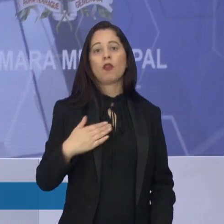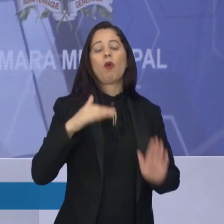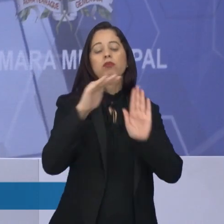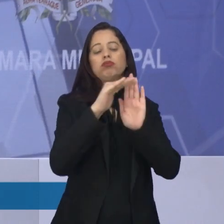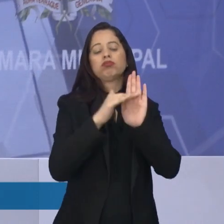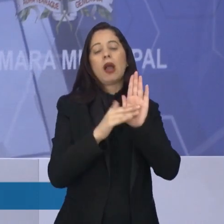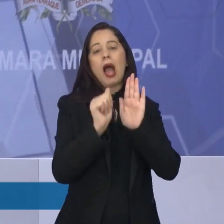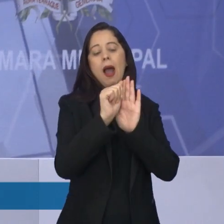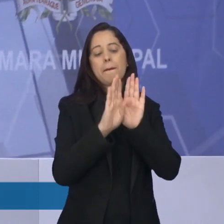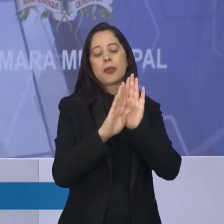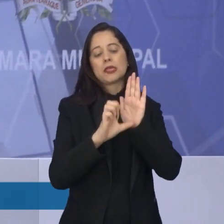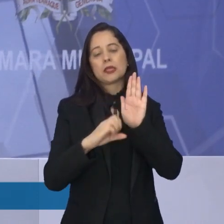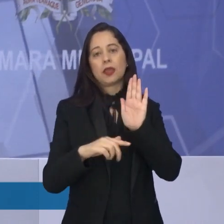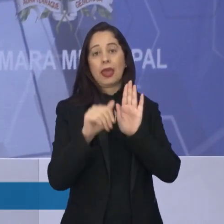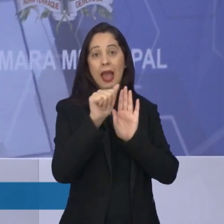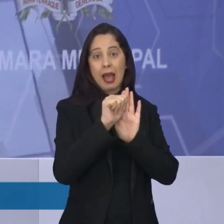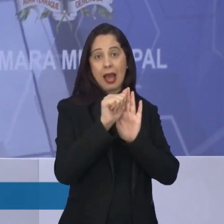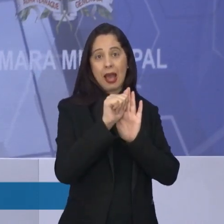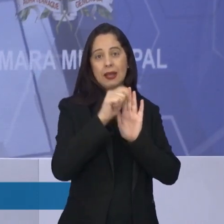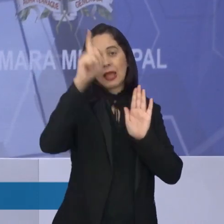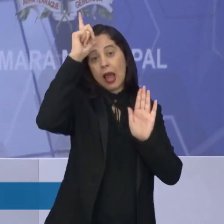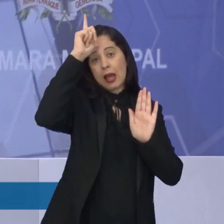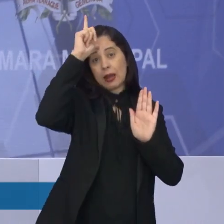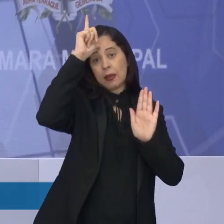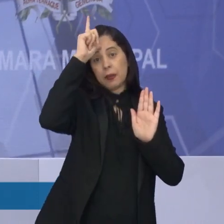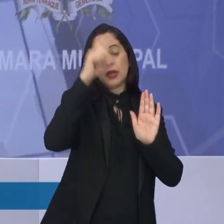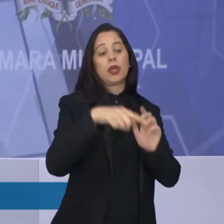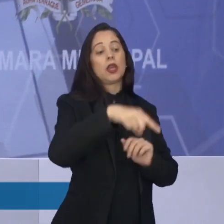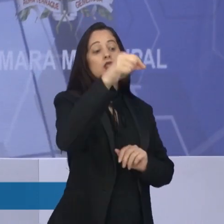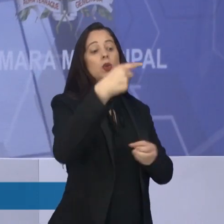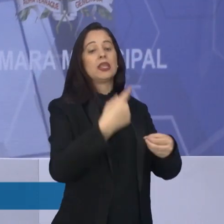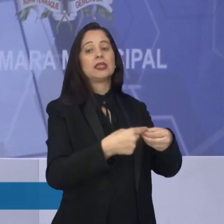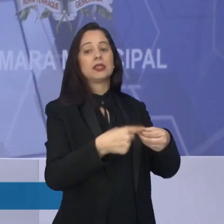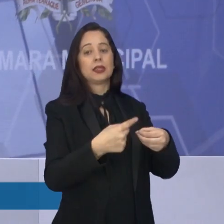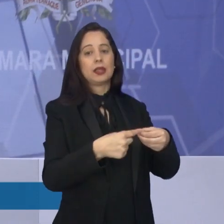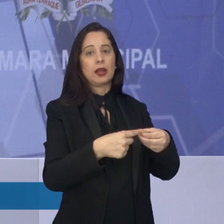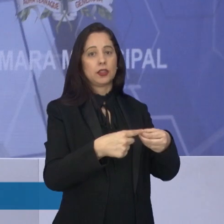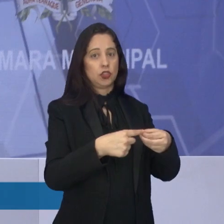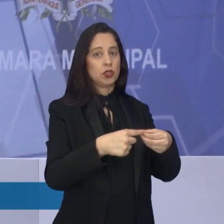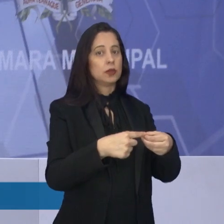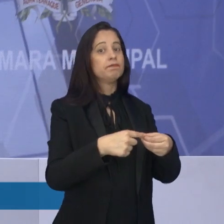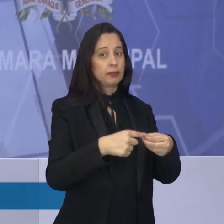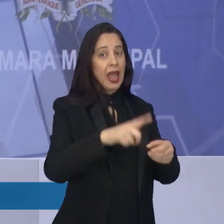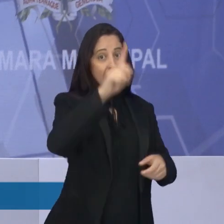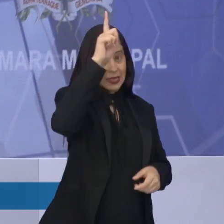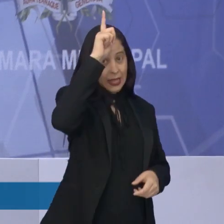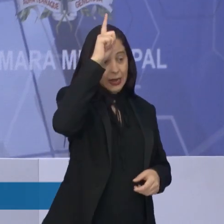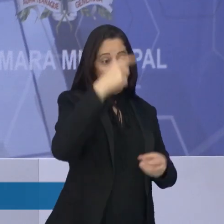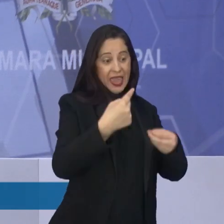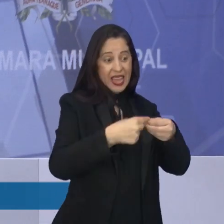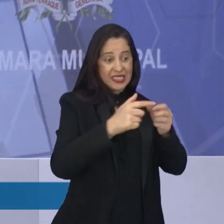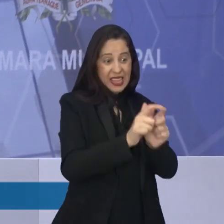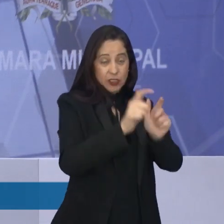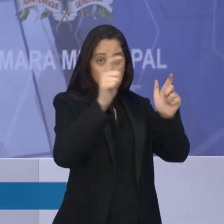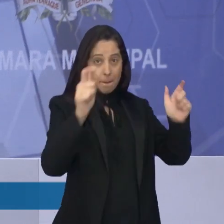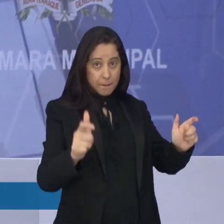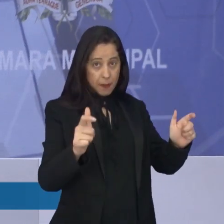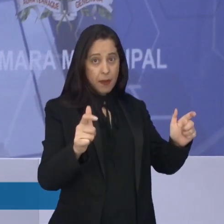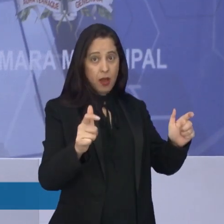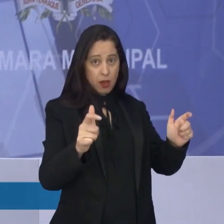alfabética. Na Alemanha, a cidade escolhida, vou repetir o critério, a maior cidade com menos de 350